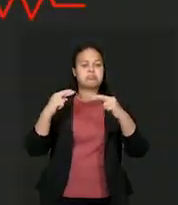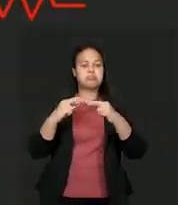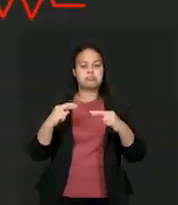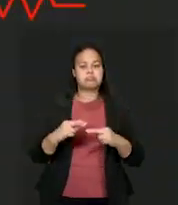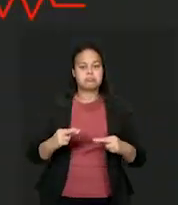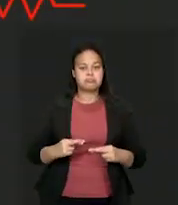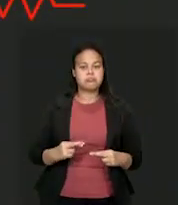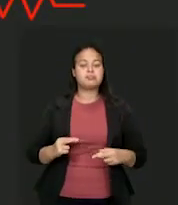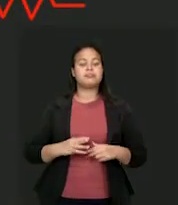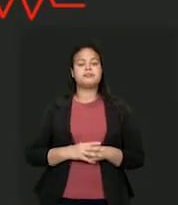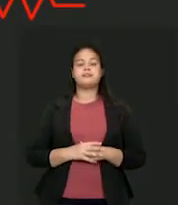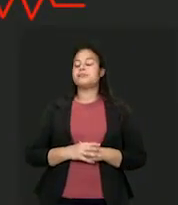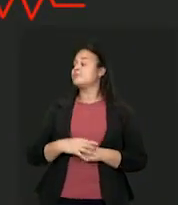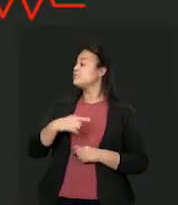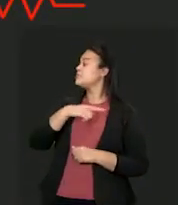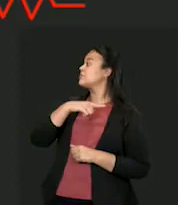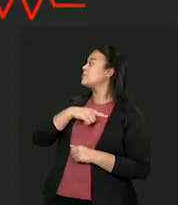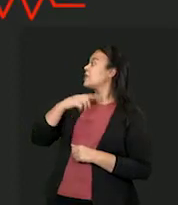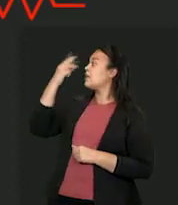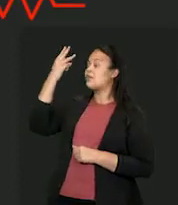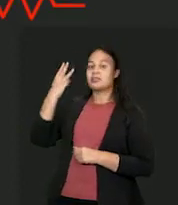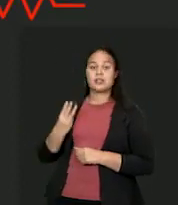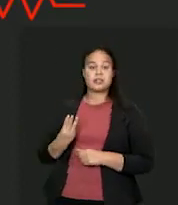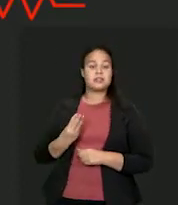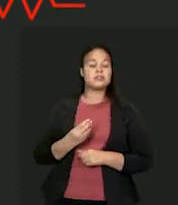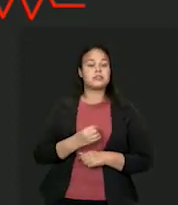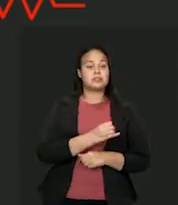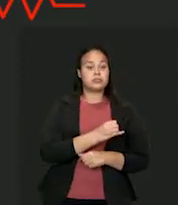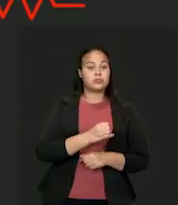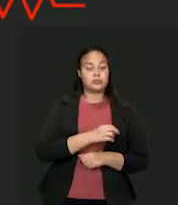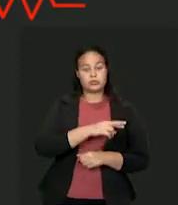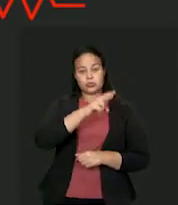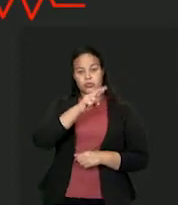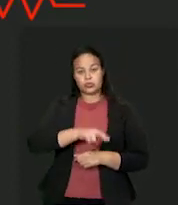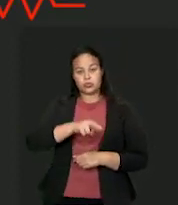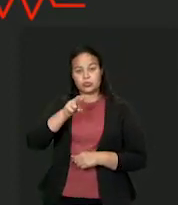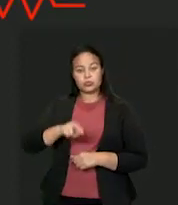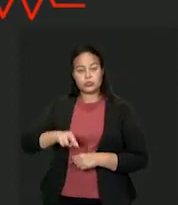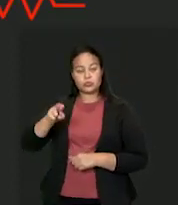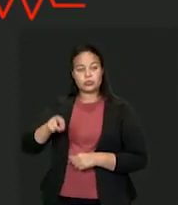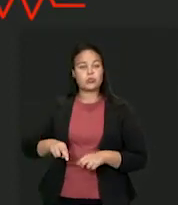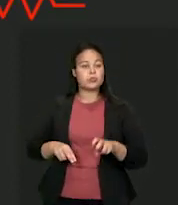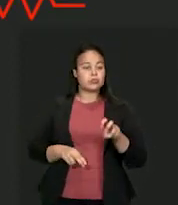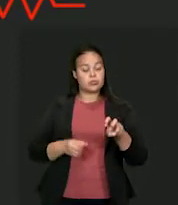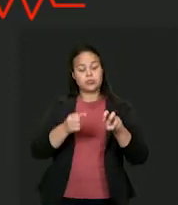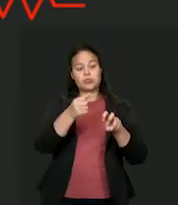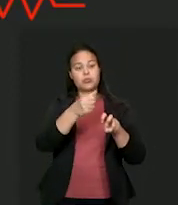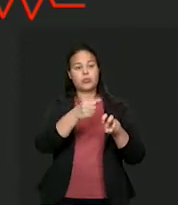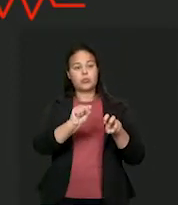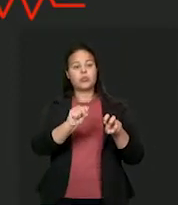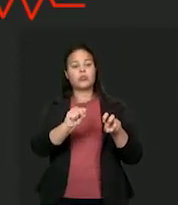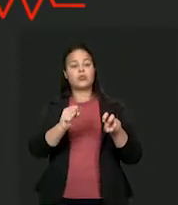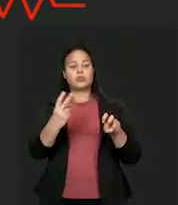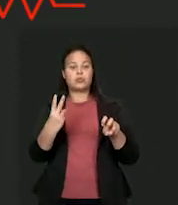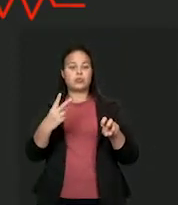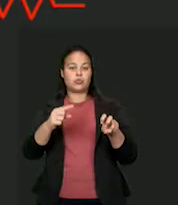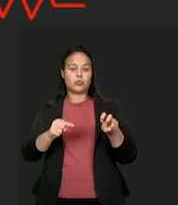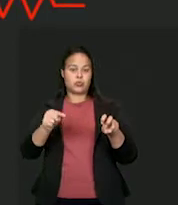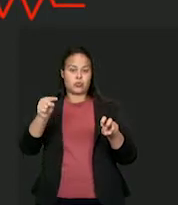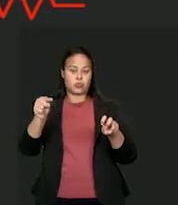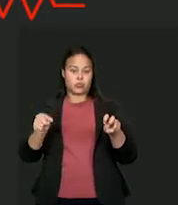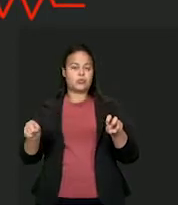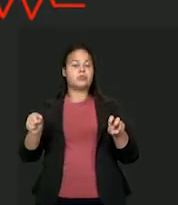Temos aqui três resistores em série, um de 5, um de 8 e um de 2 ohms. Extraímos os